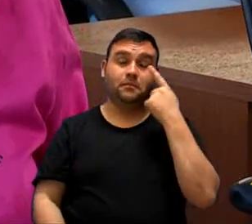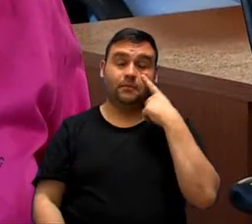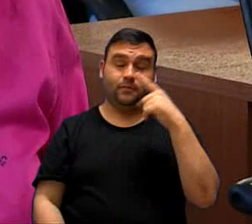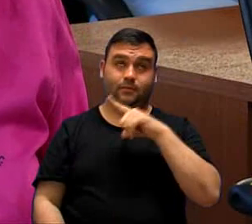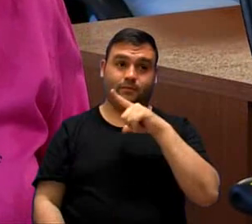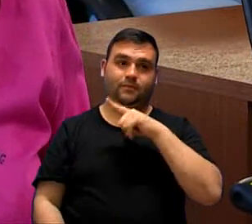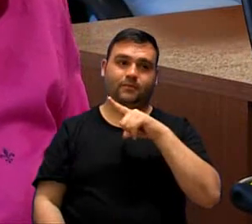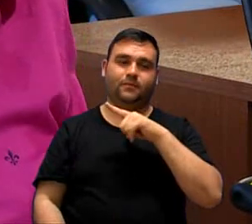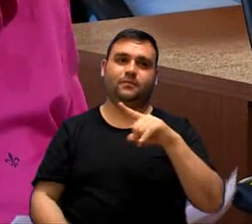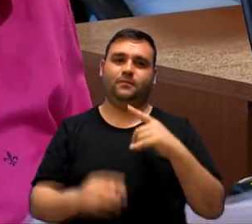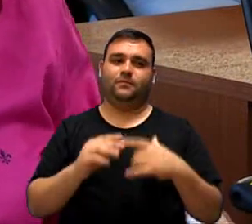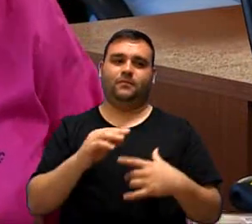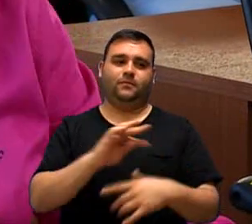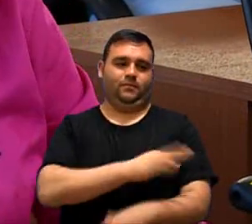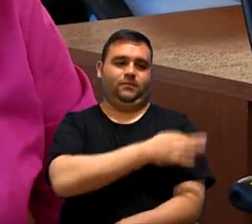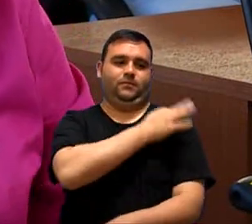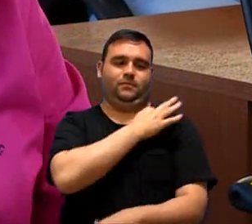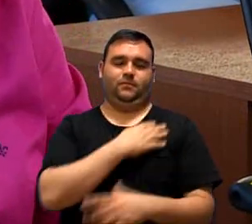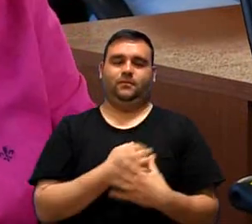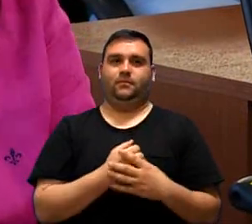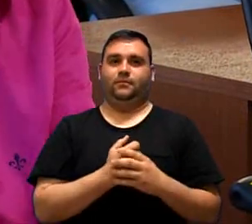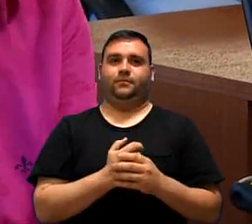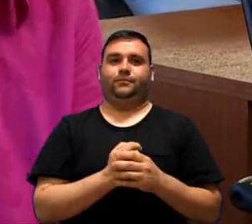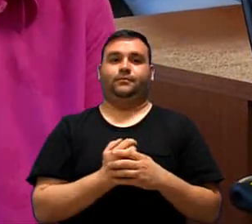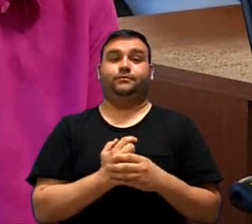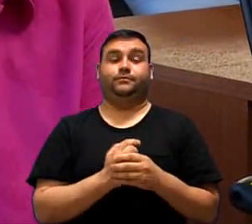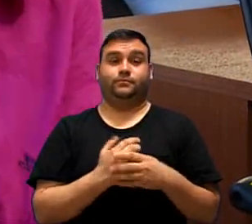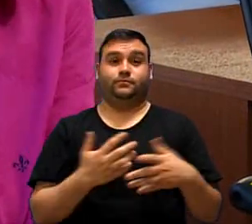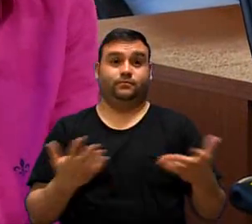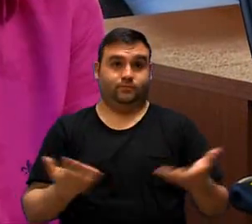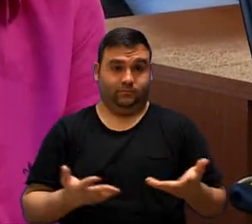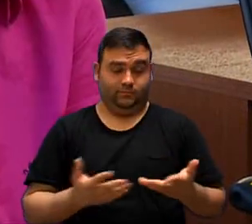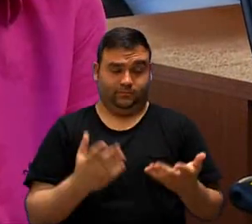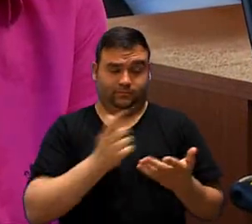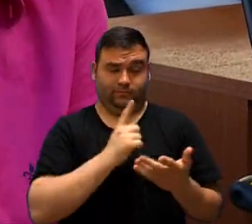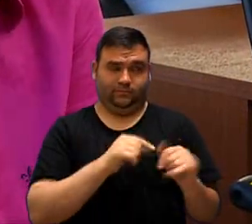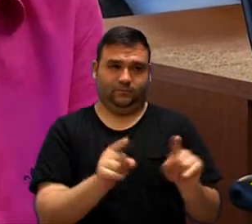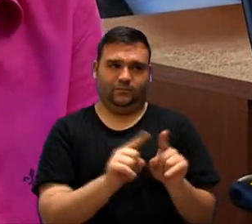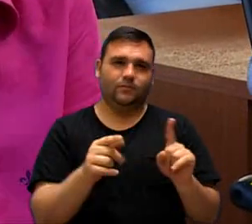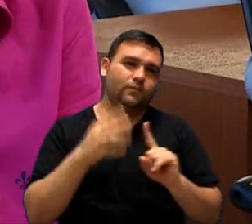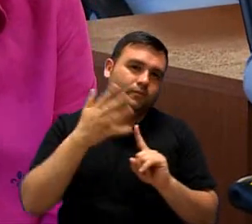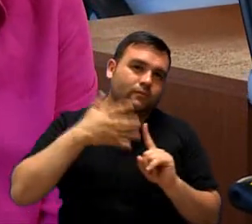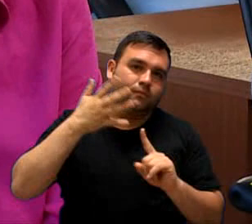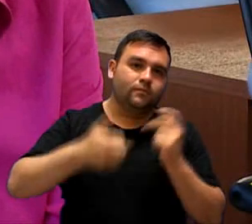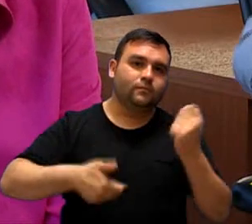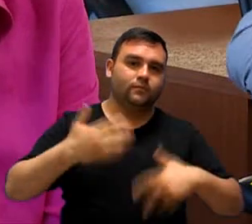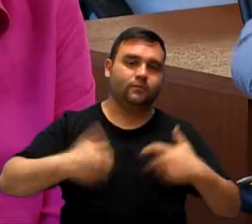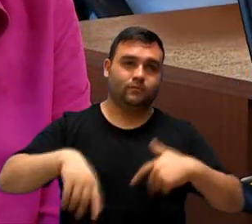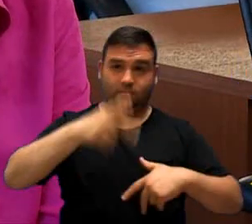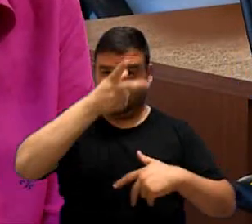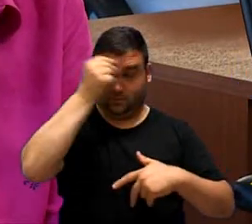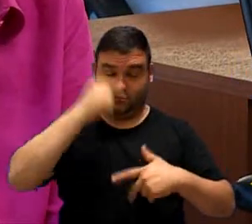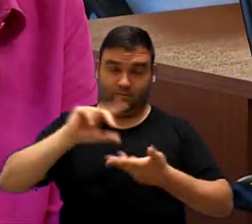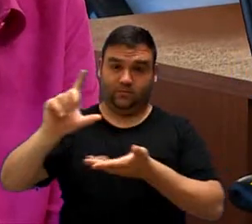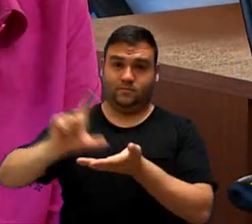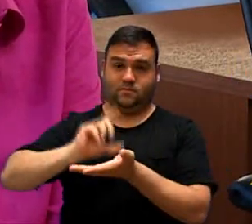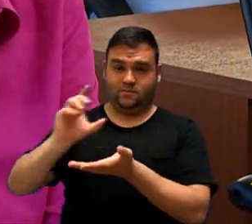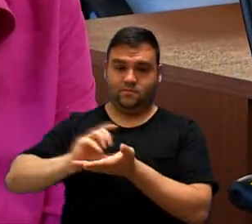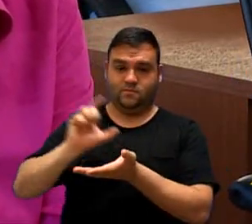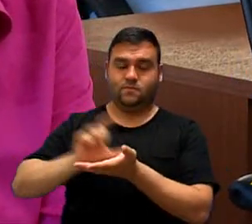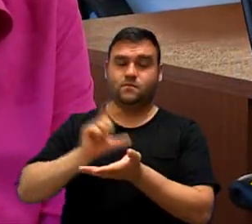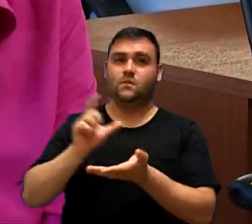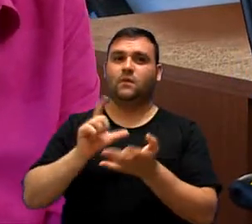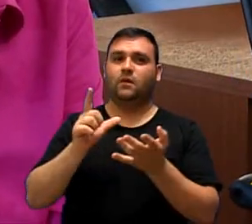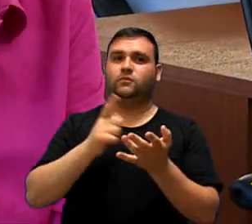viabilizar ela tecnicamente. E agora nós temos aí esse discurso que está vindo da prefeitura, que não